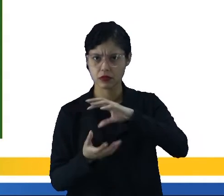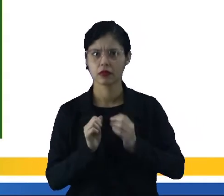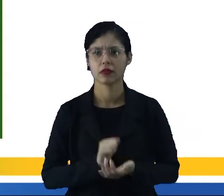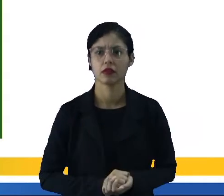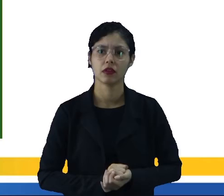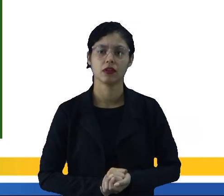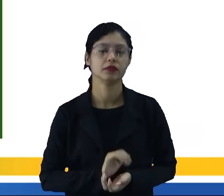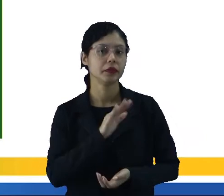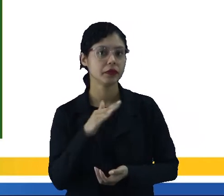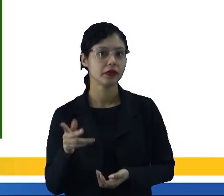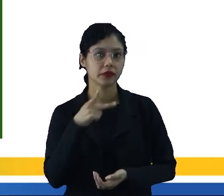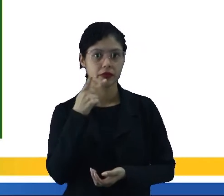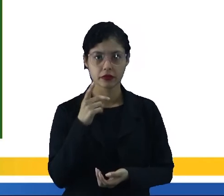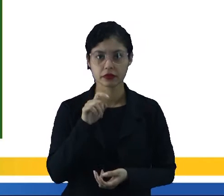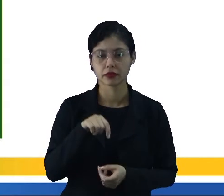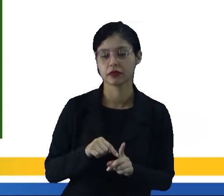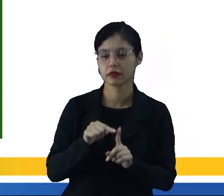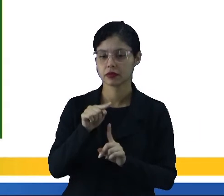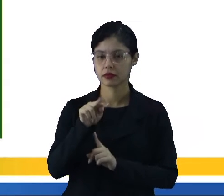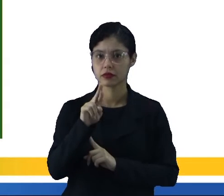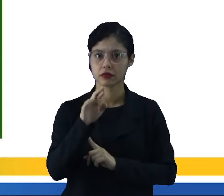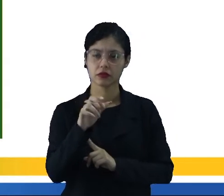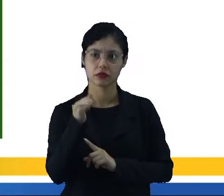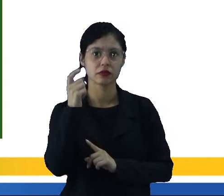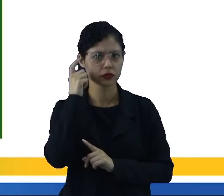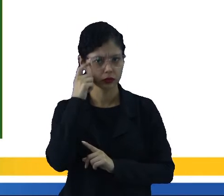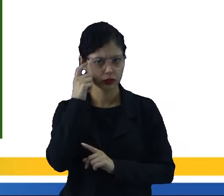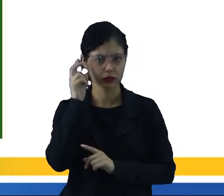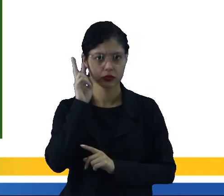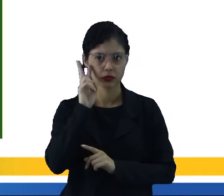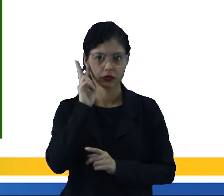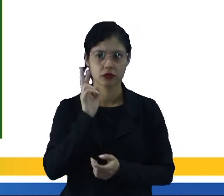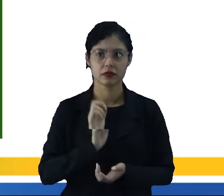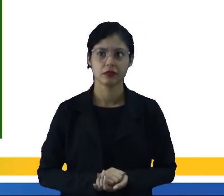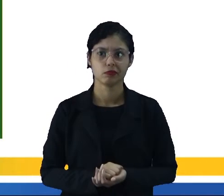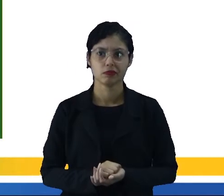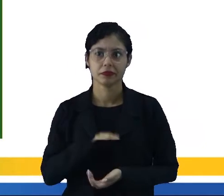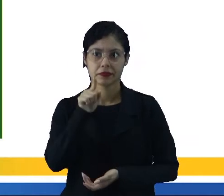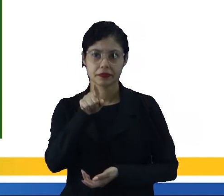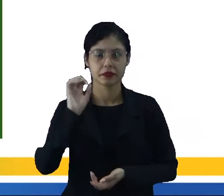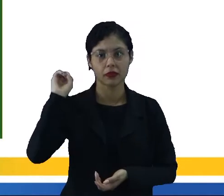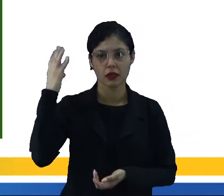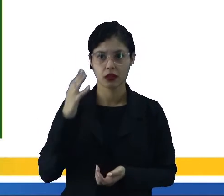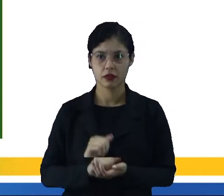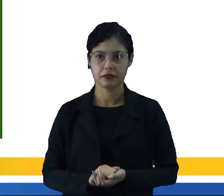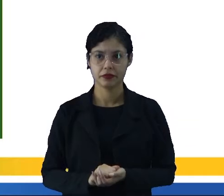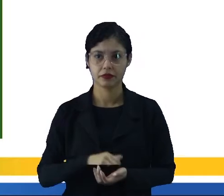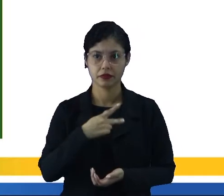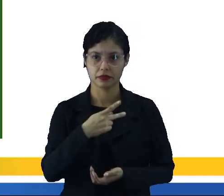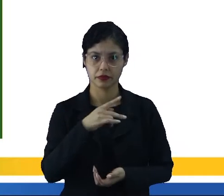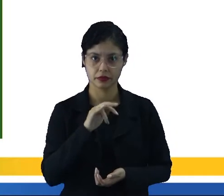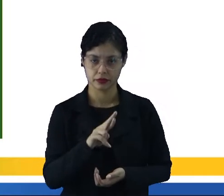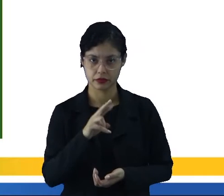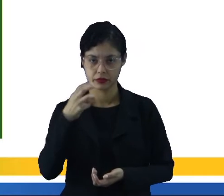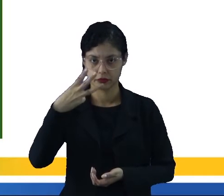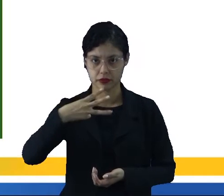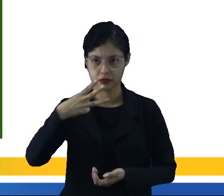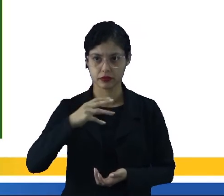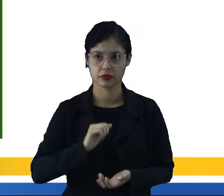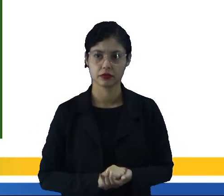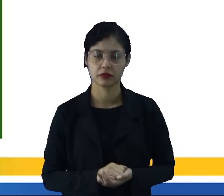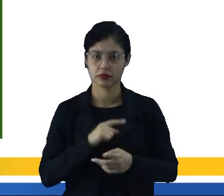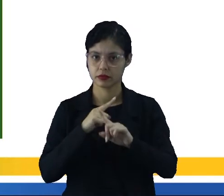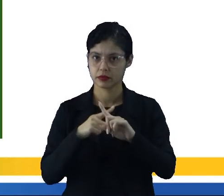quando falar em volume de esfera memoriza tá nesse caso aqui ó é p r é o cubo tá